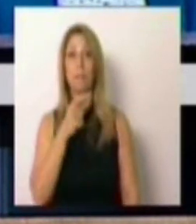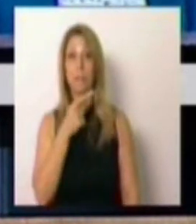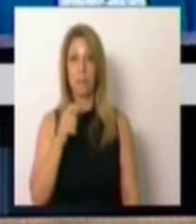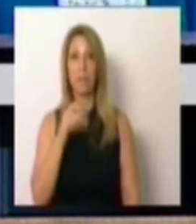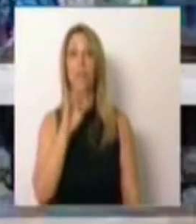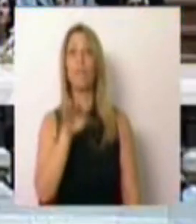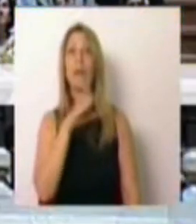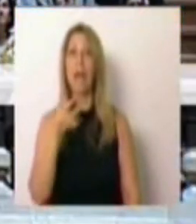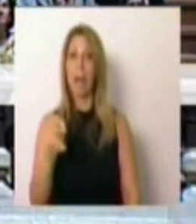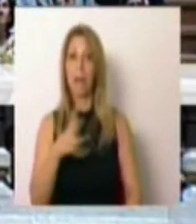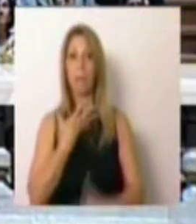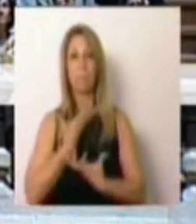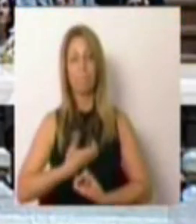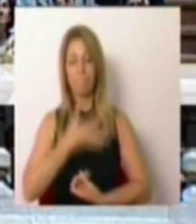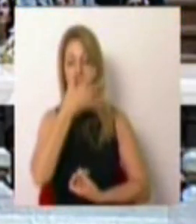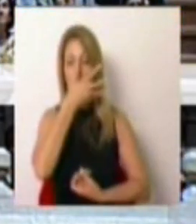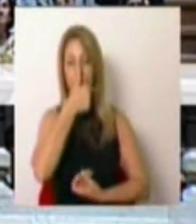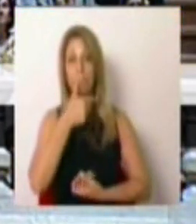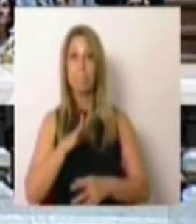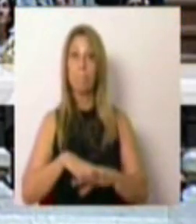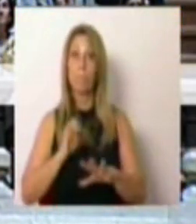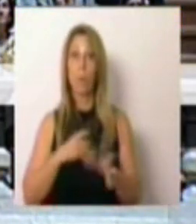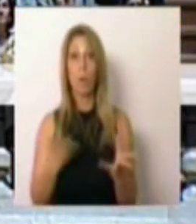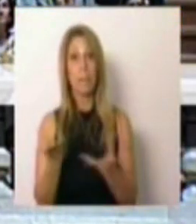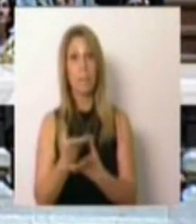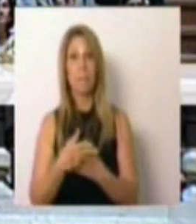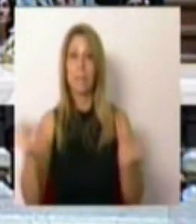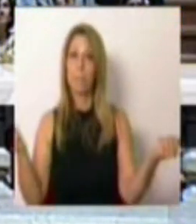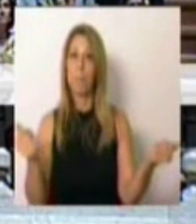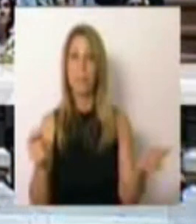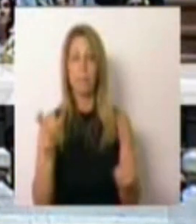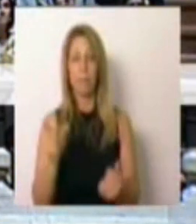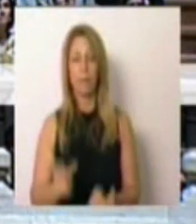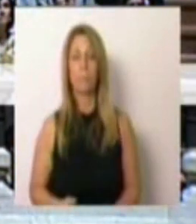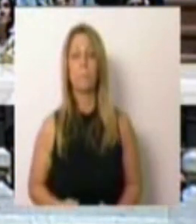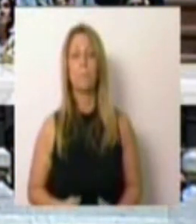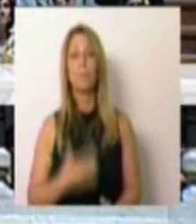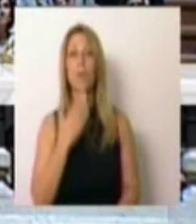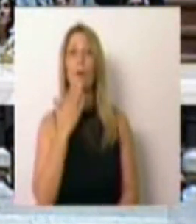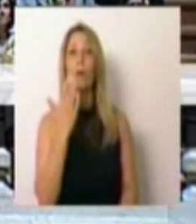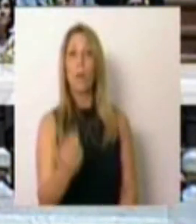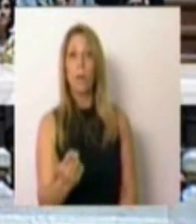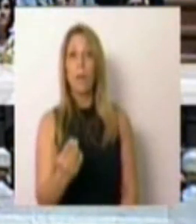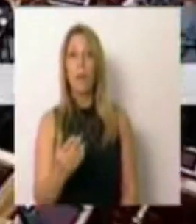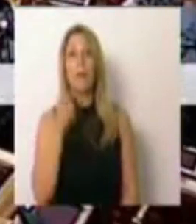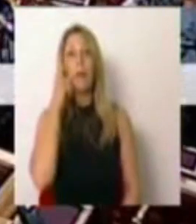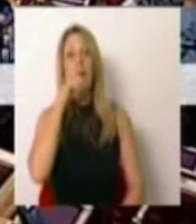pesar pelo seu desaparecimento. Muito obrigado. Vamos votar. Quem